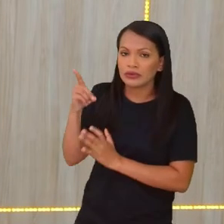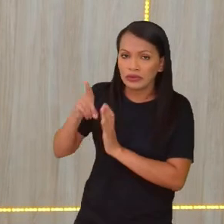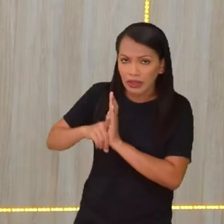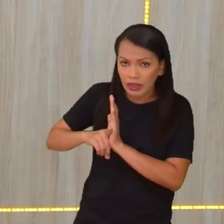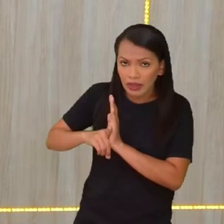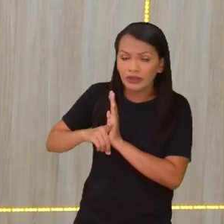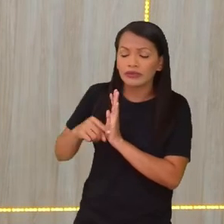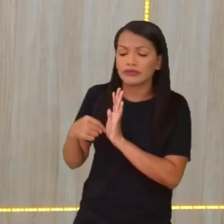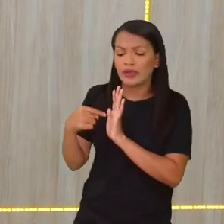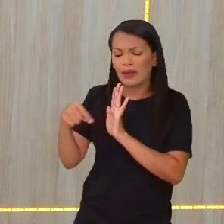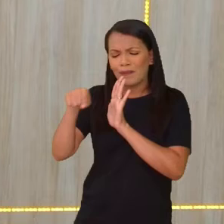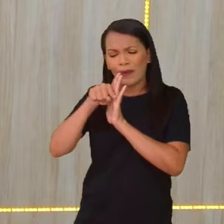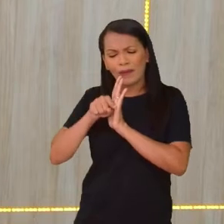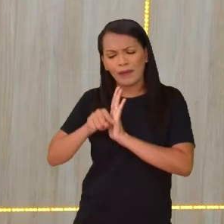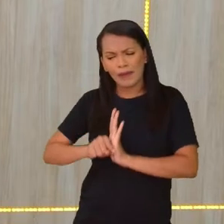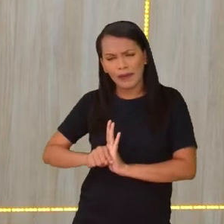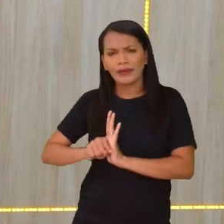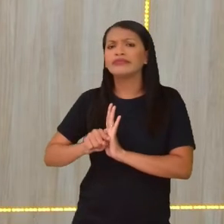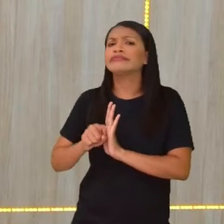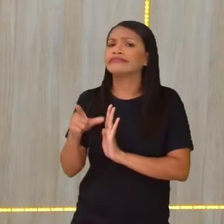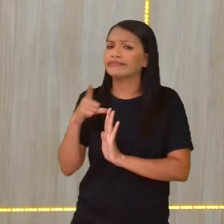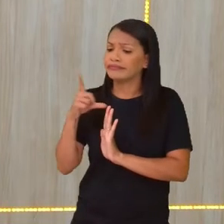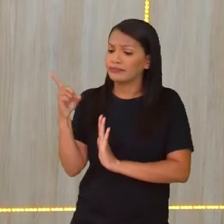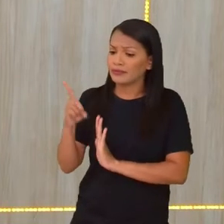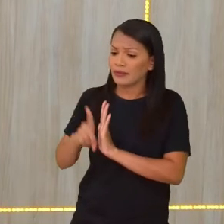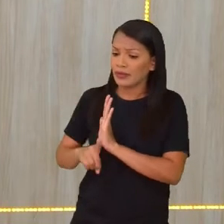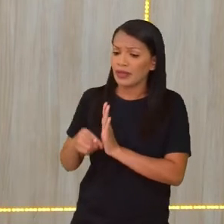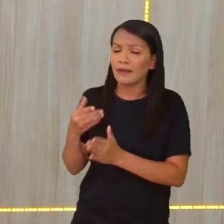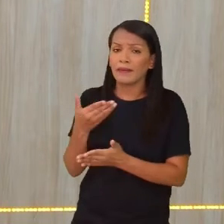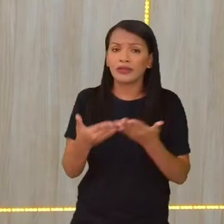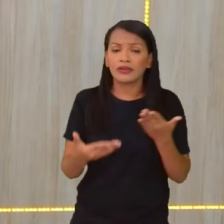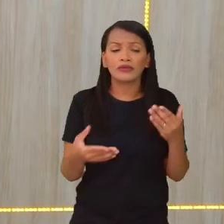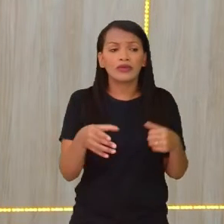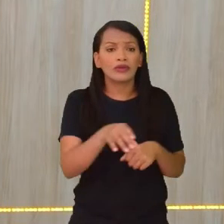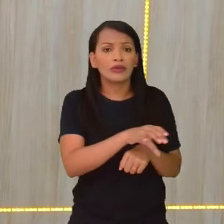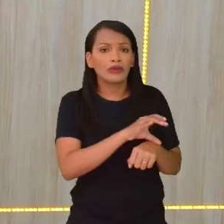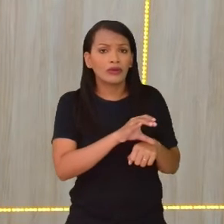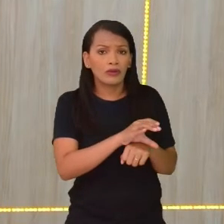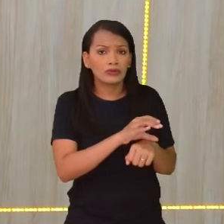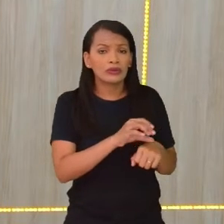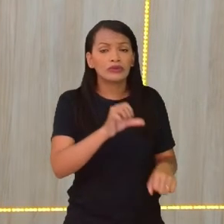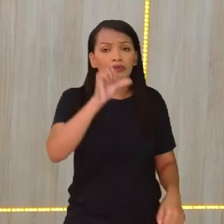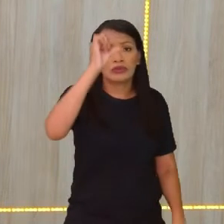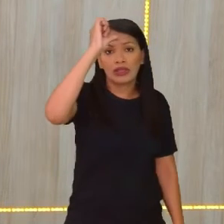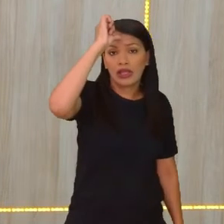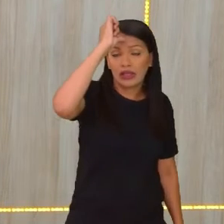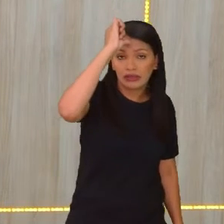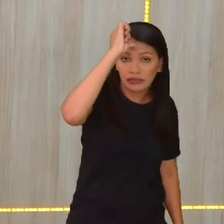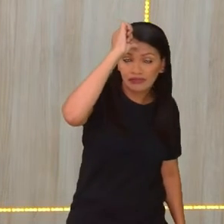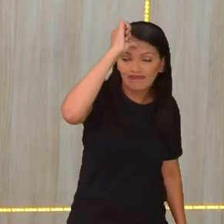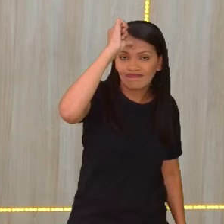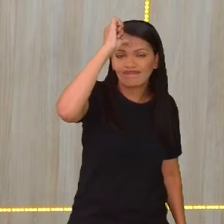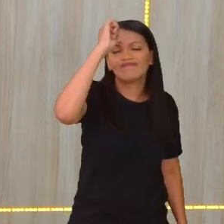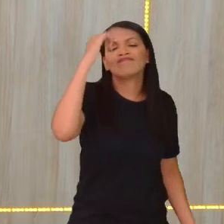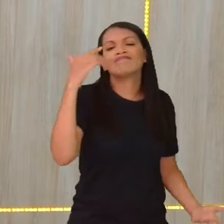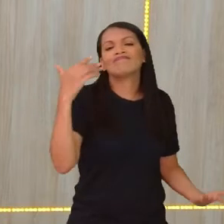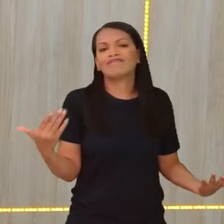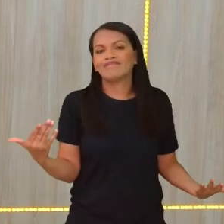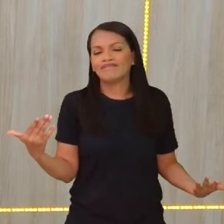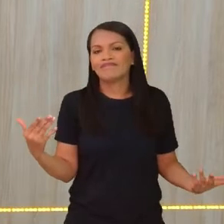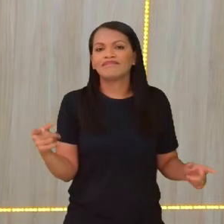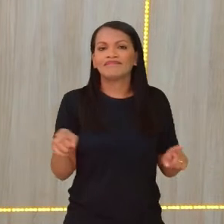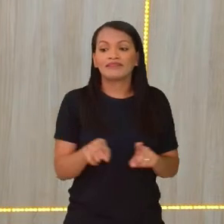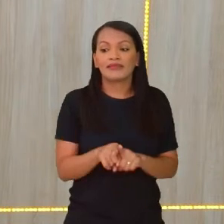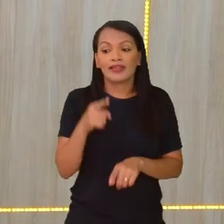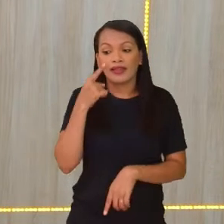lá prescritos, né, perdendo apenas para a Constituição da Índia. Então, nesse sentido, é